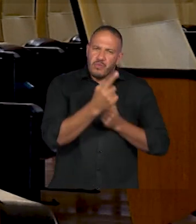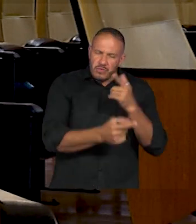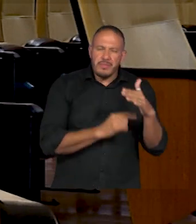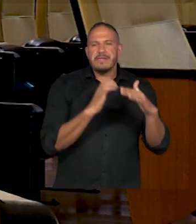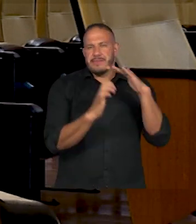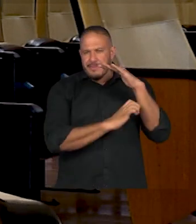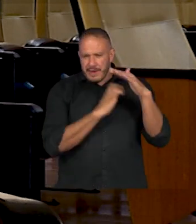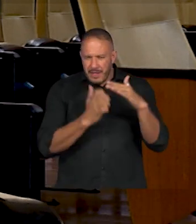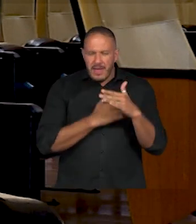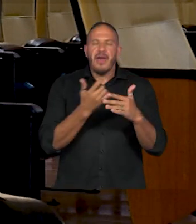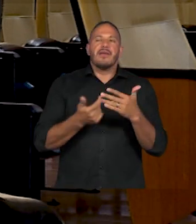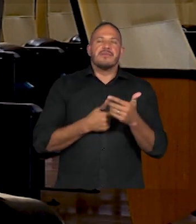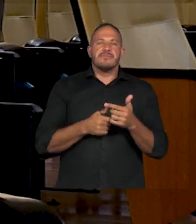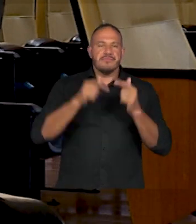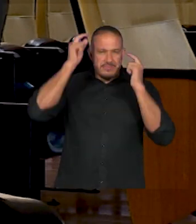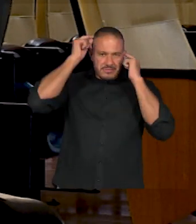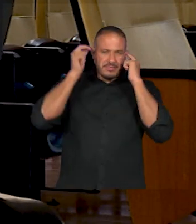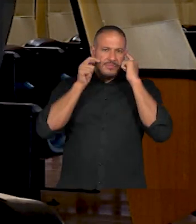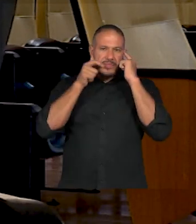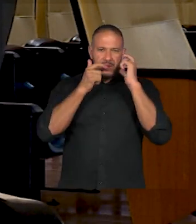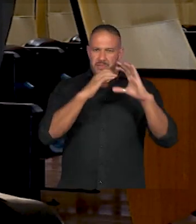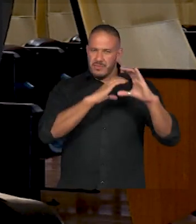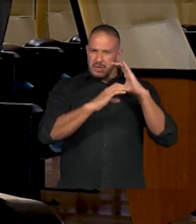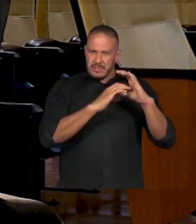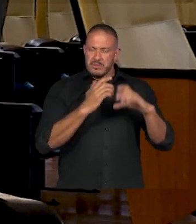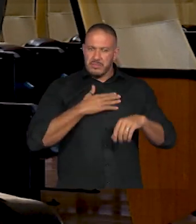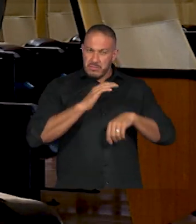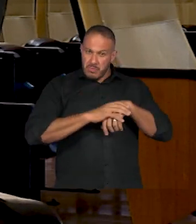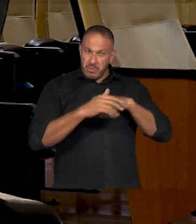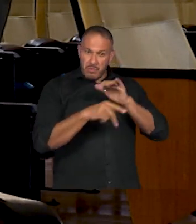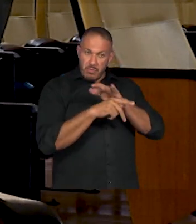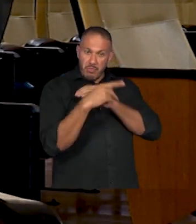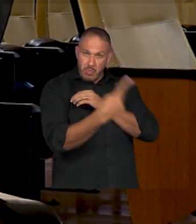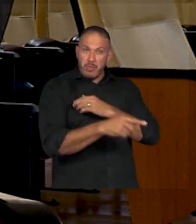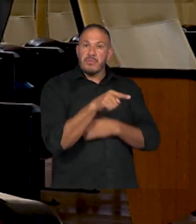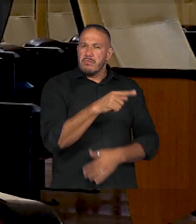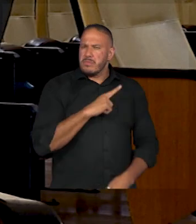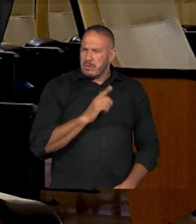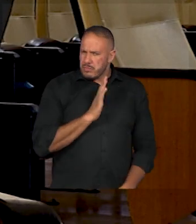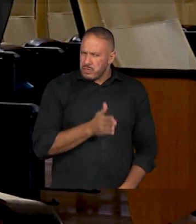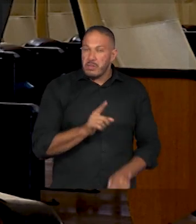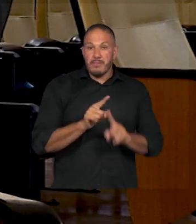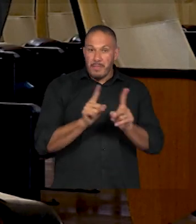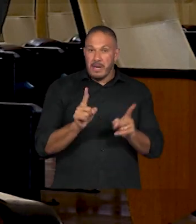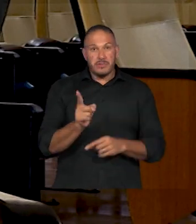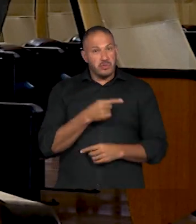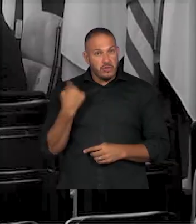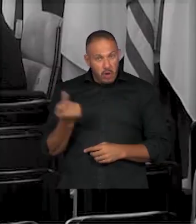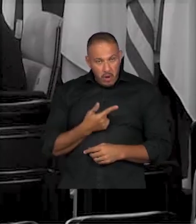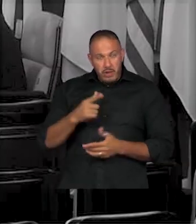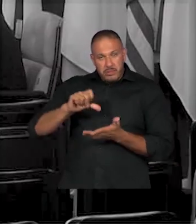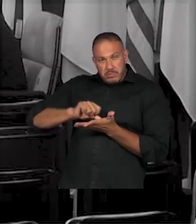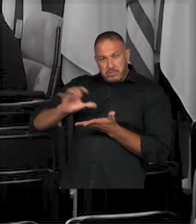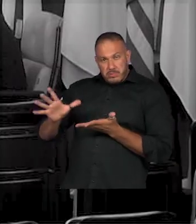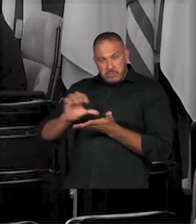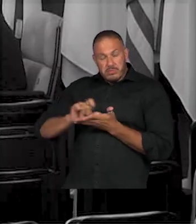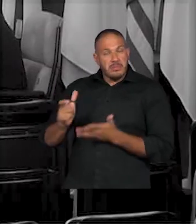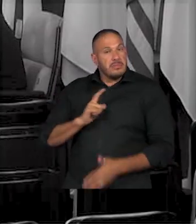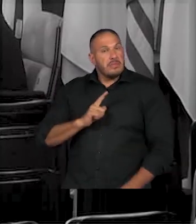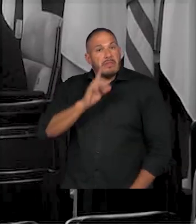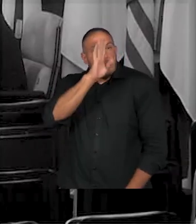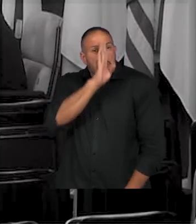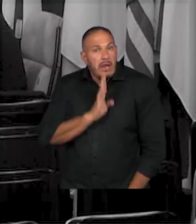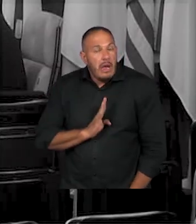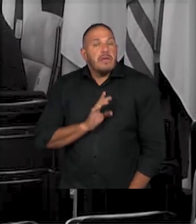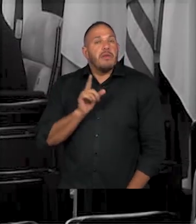de telecomunicação, elas têm esse serviço. Mas nós temos gratuitamente para os munícipes, eles